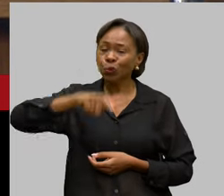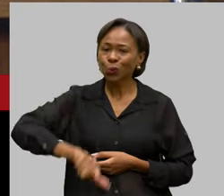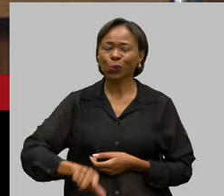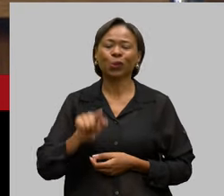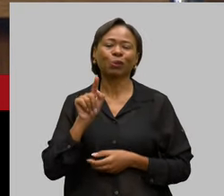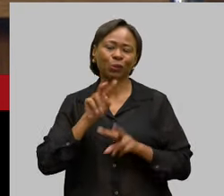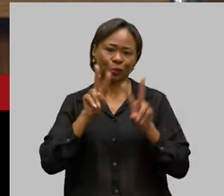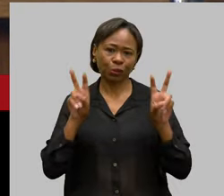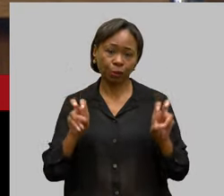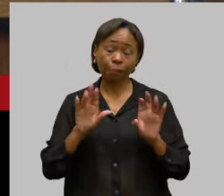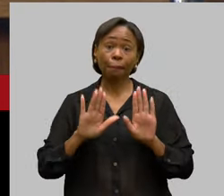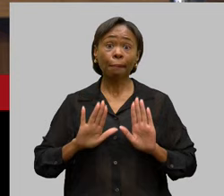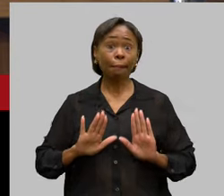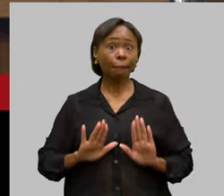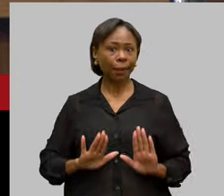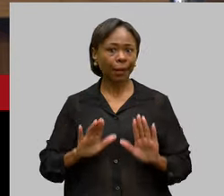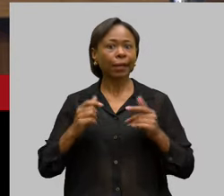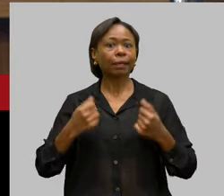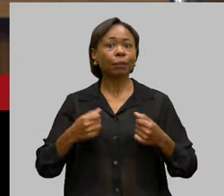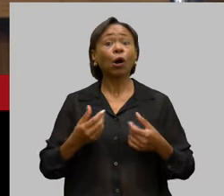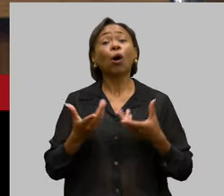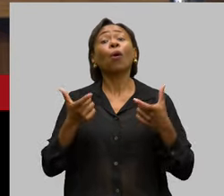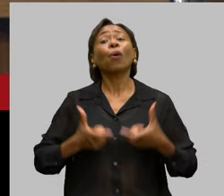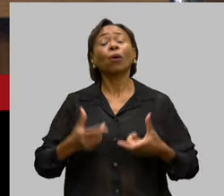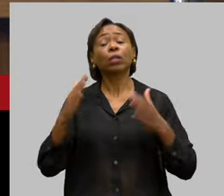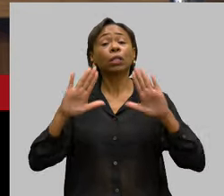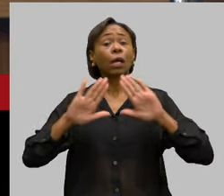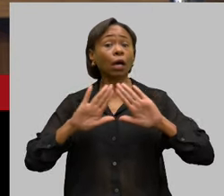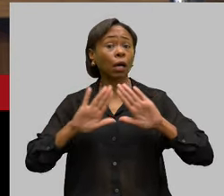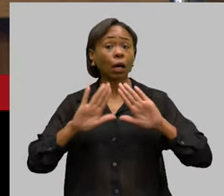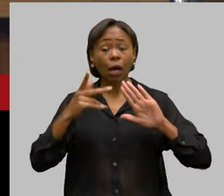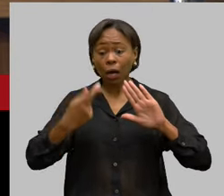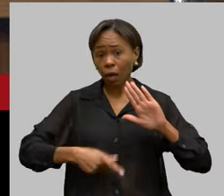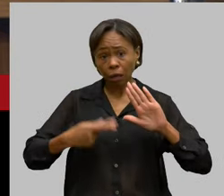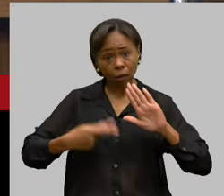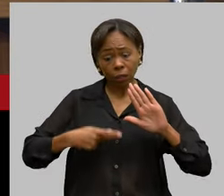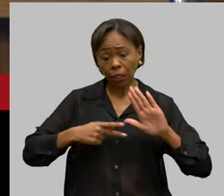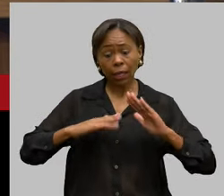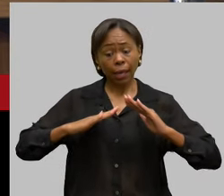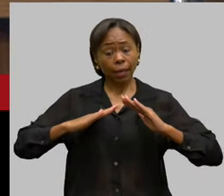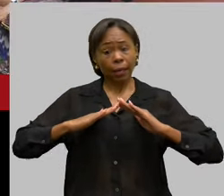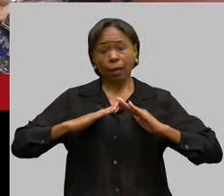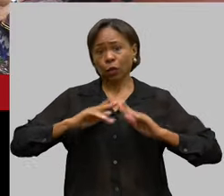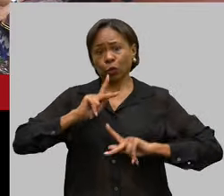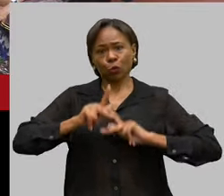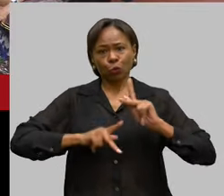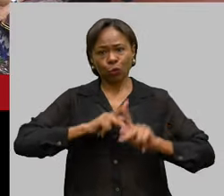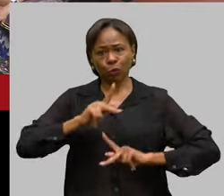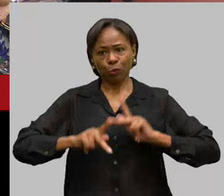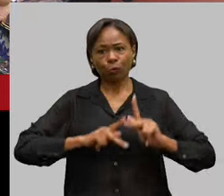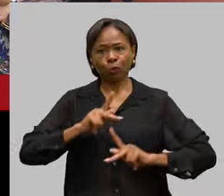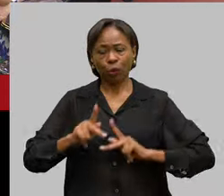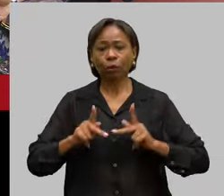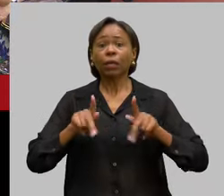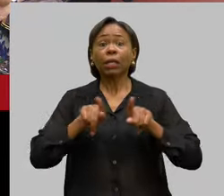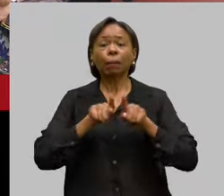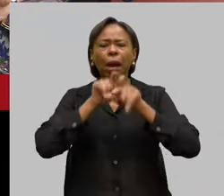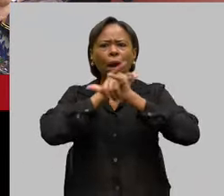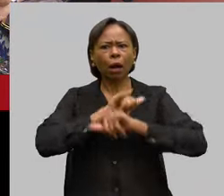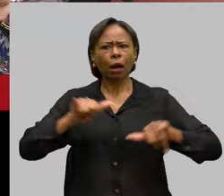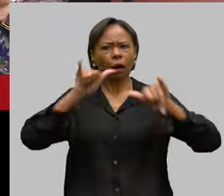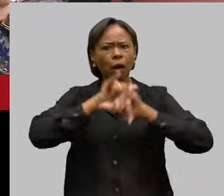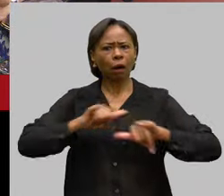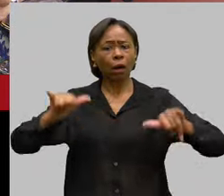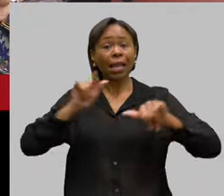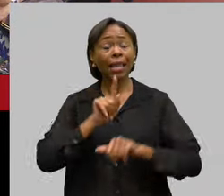ela tem que voltar na casa do Povo Nada melhor do que falar aqui na Assembleia Legislativa e repercutir isso para o âmbito